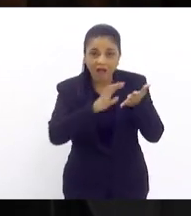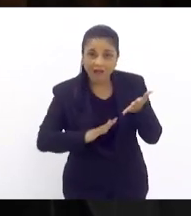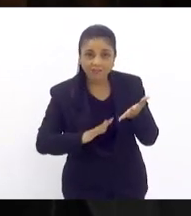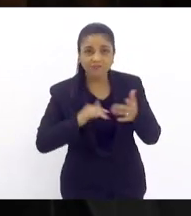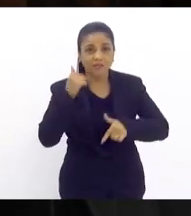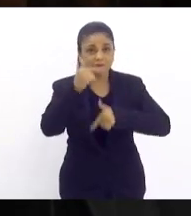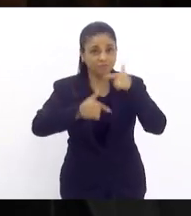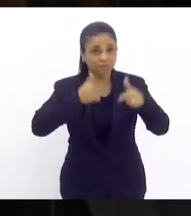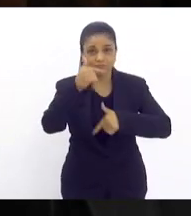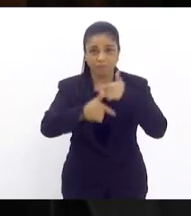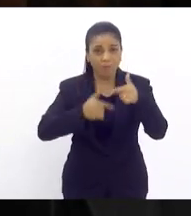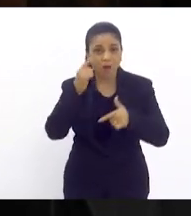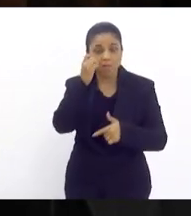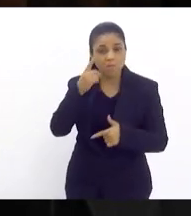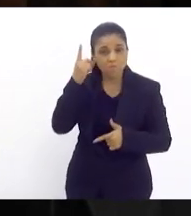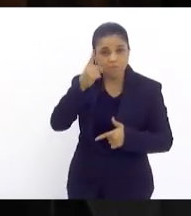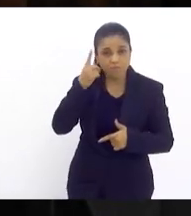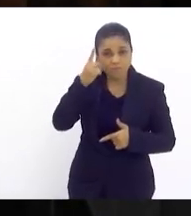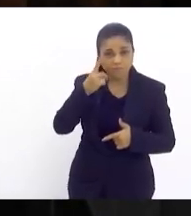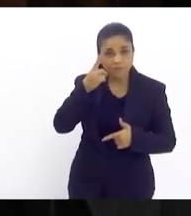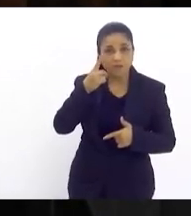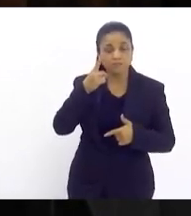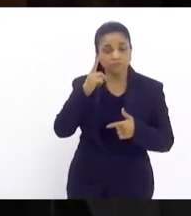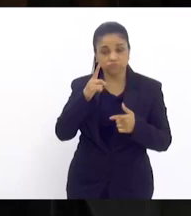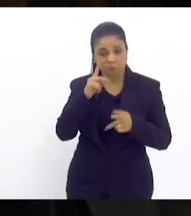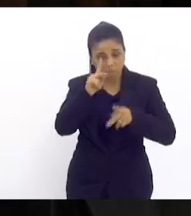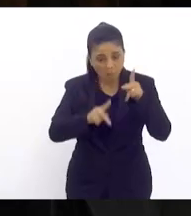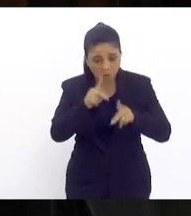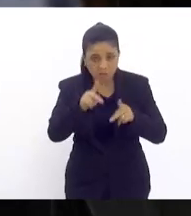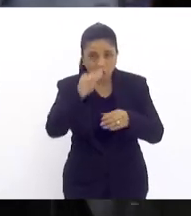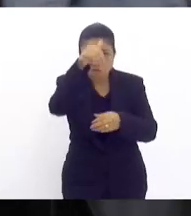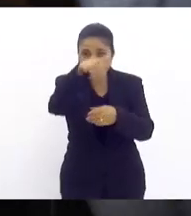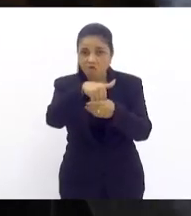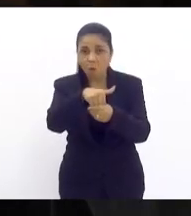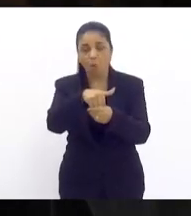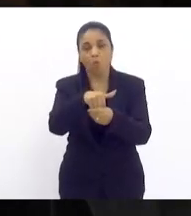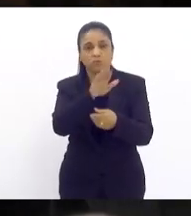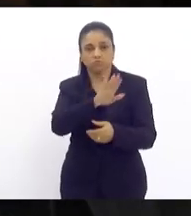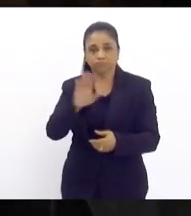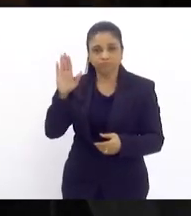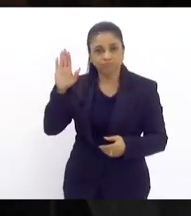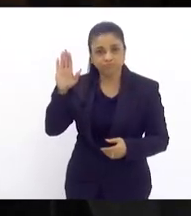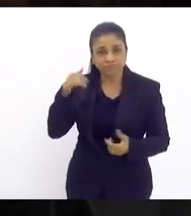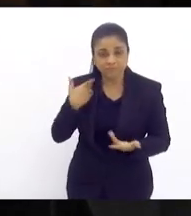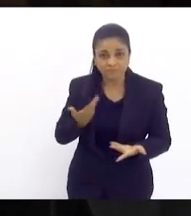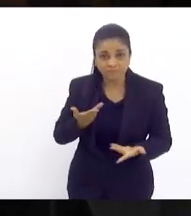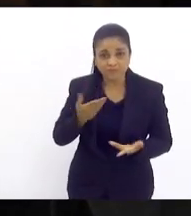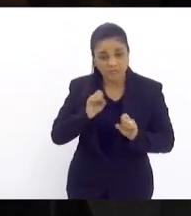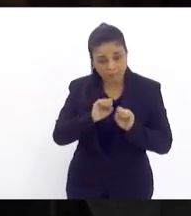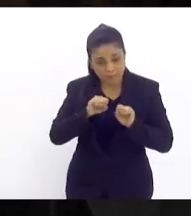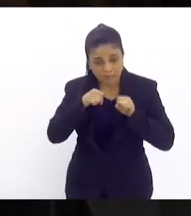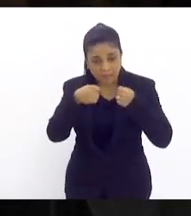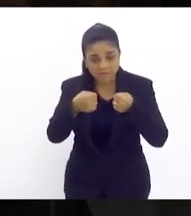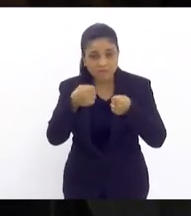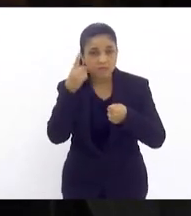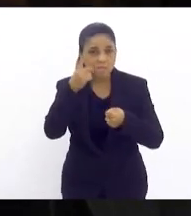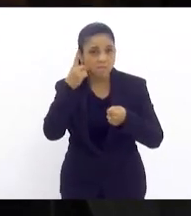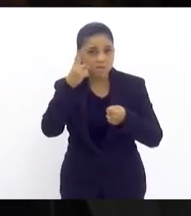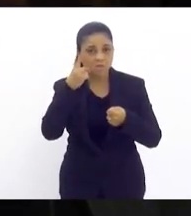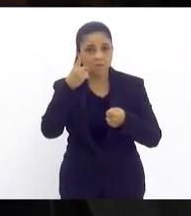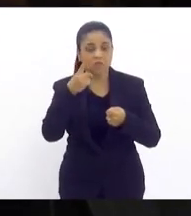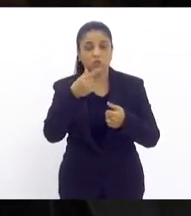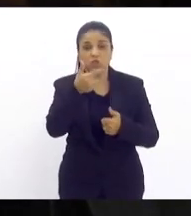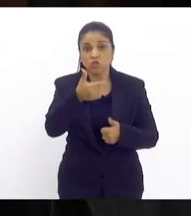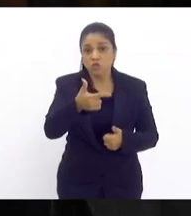o parlamentar é eleito por uma parcela da população para defender Claro Deputado é deputado de todos os 92